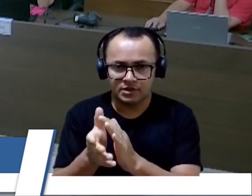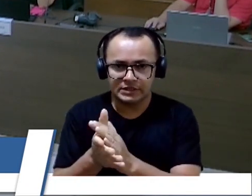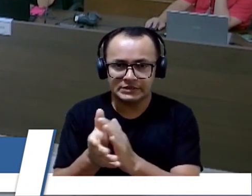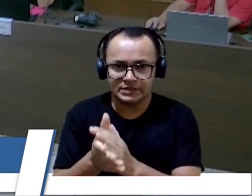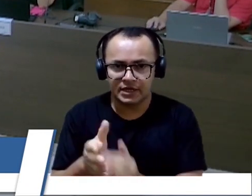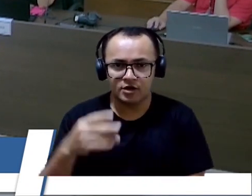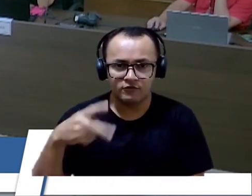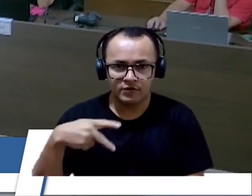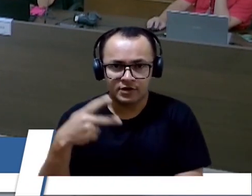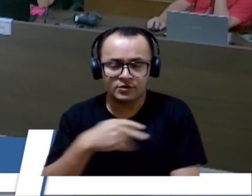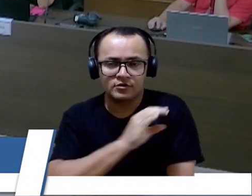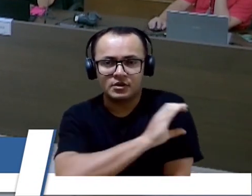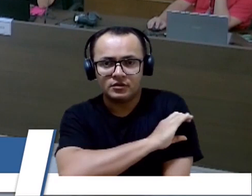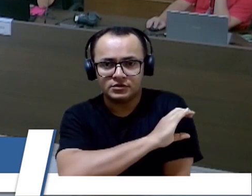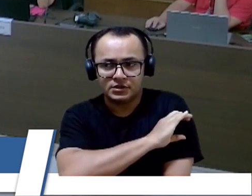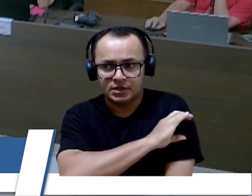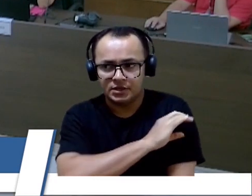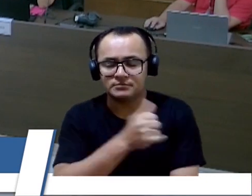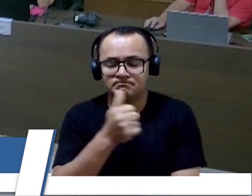da Rocha.